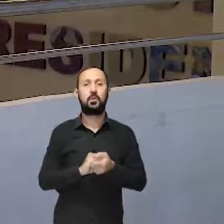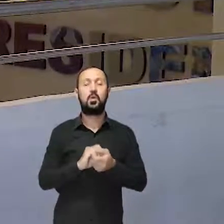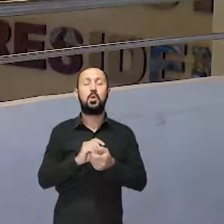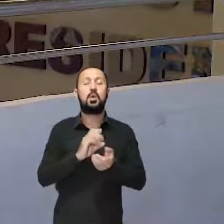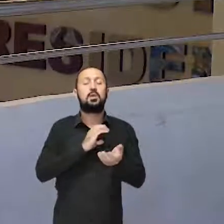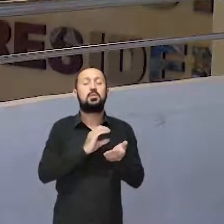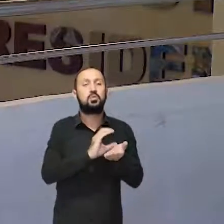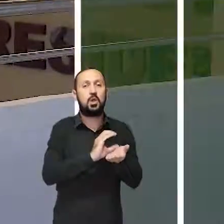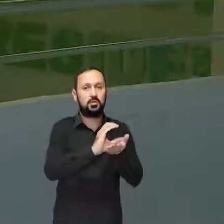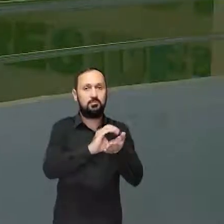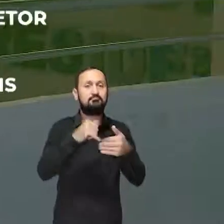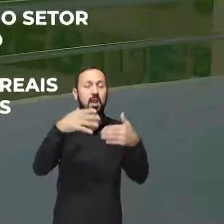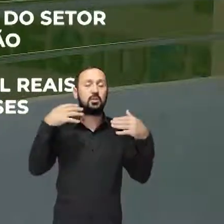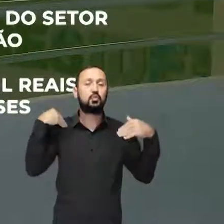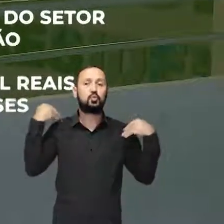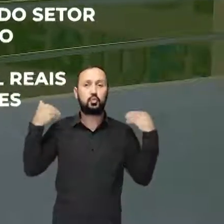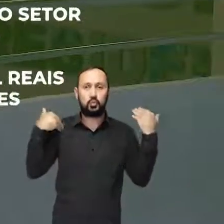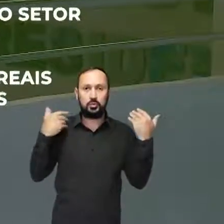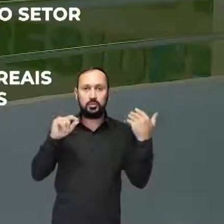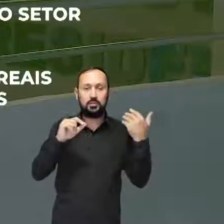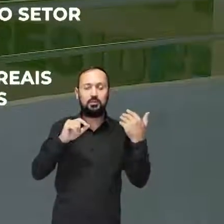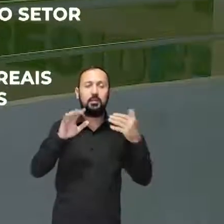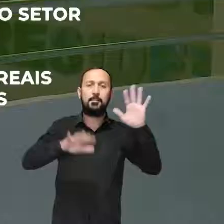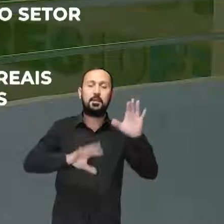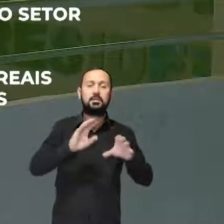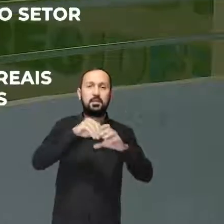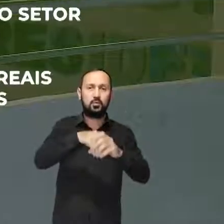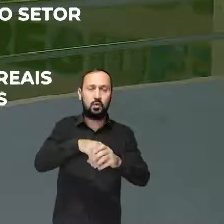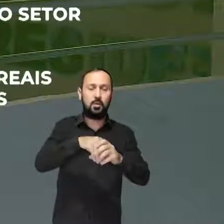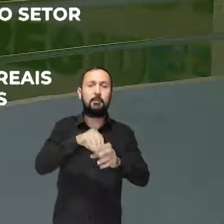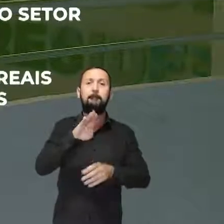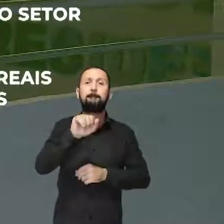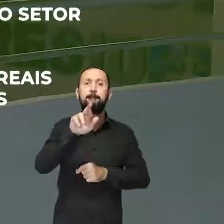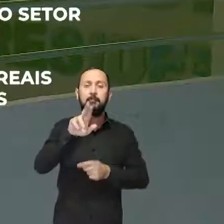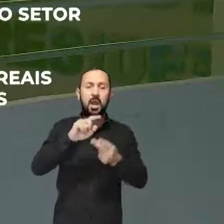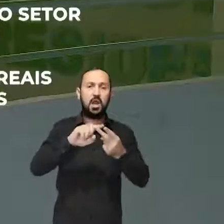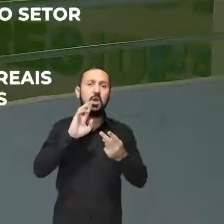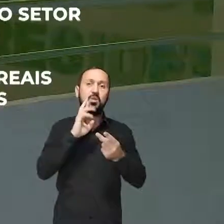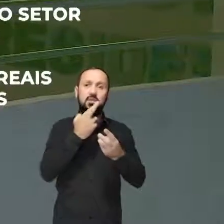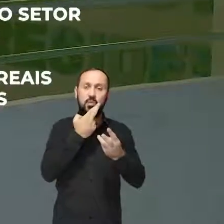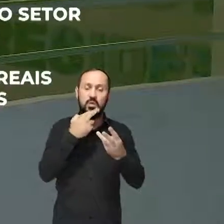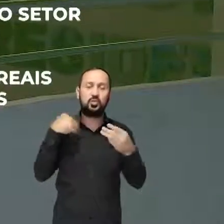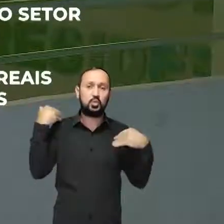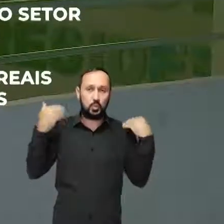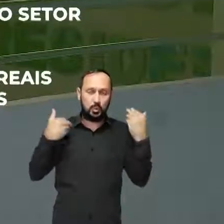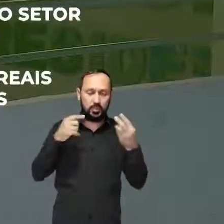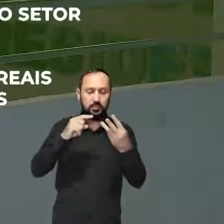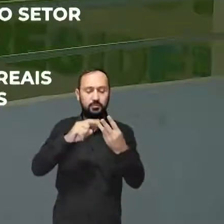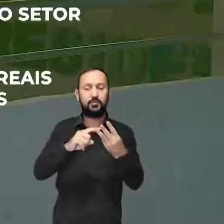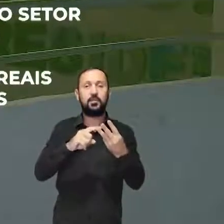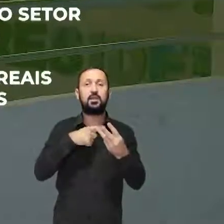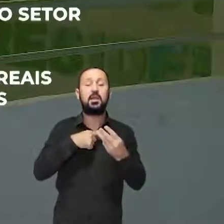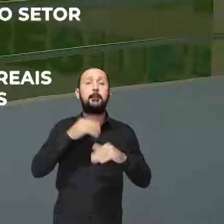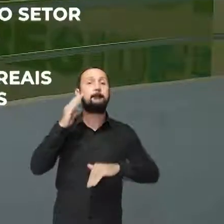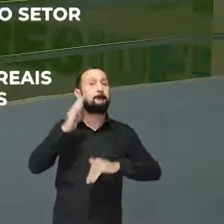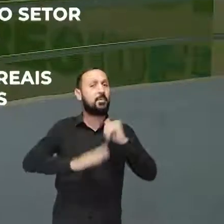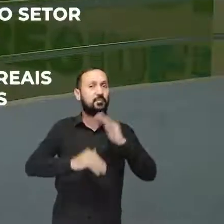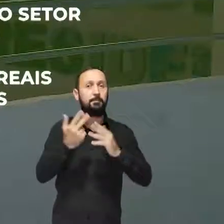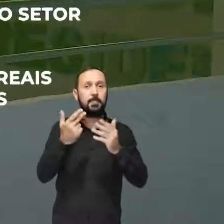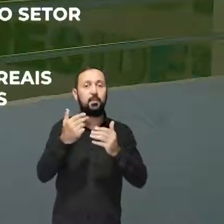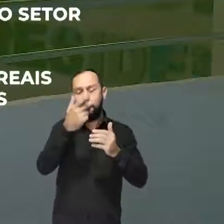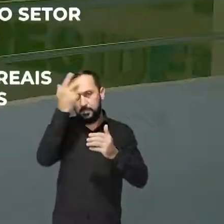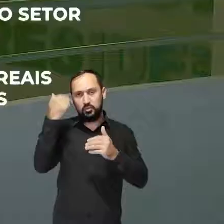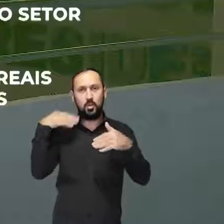setores. O programa incentiva mais turismo, que abrange os setores de bares, restaurantes e turismo, vai